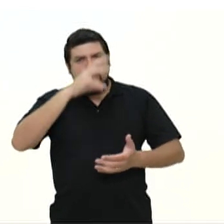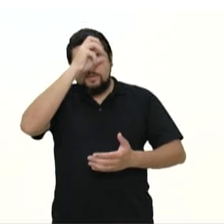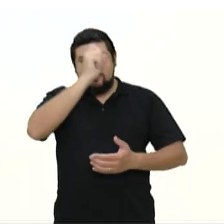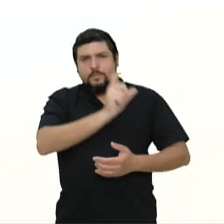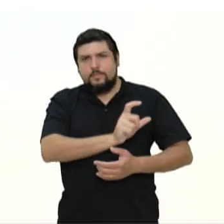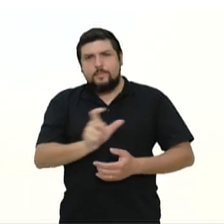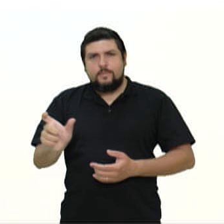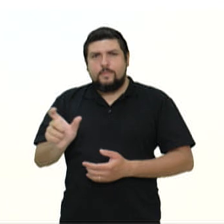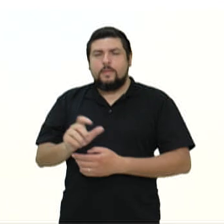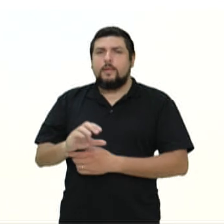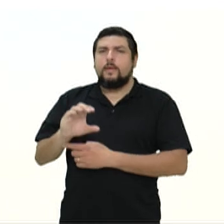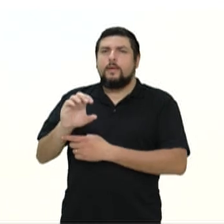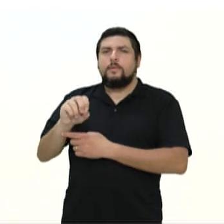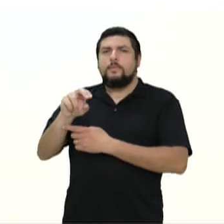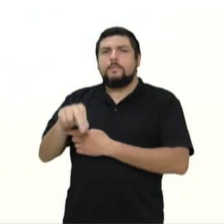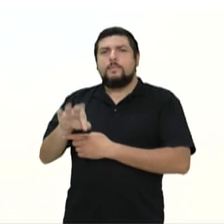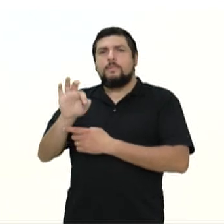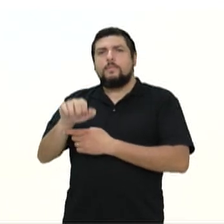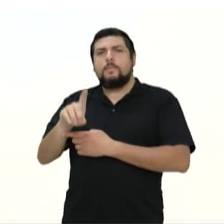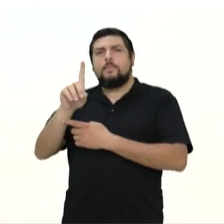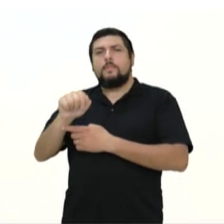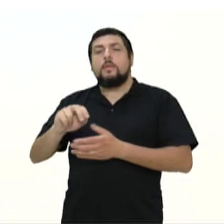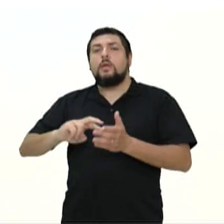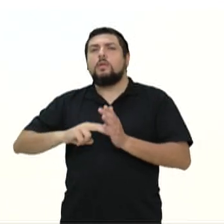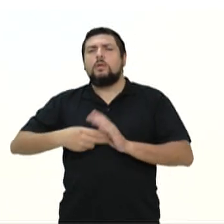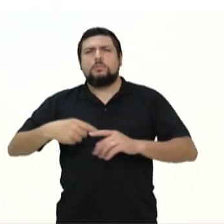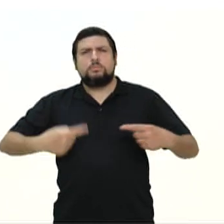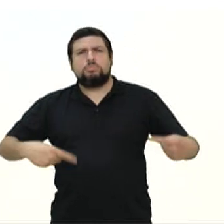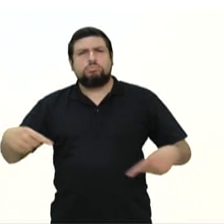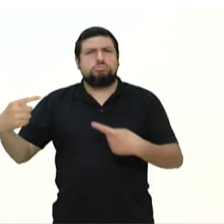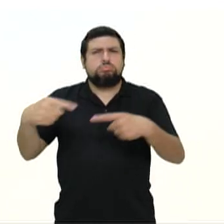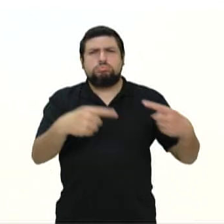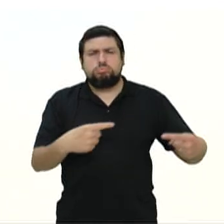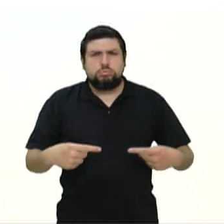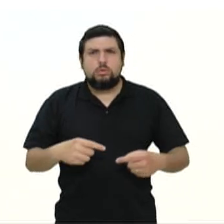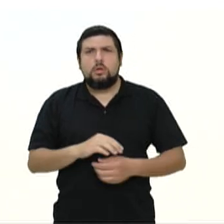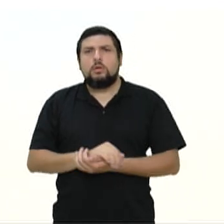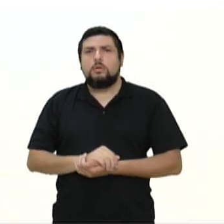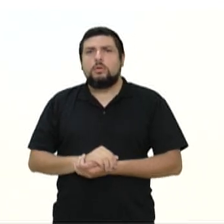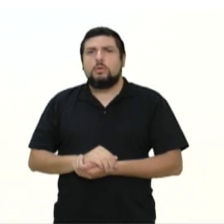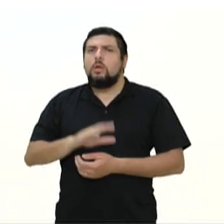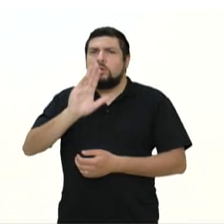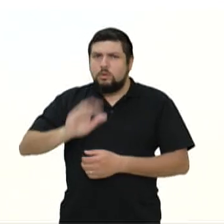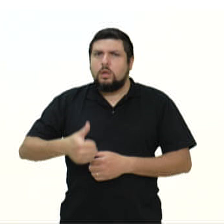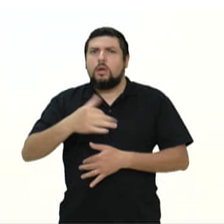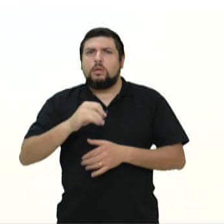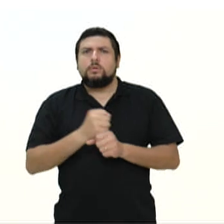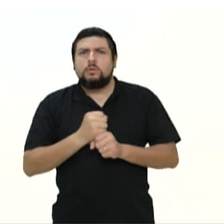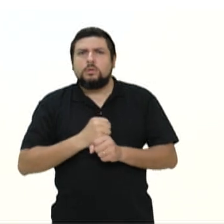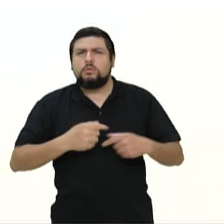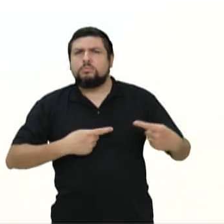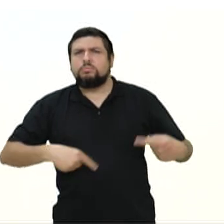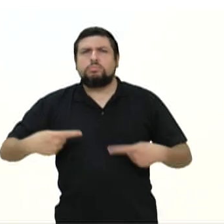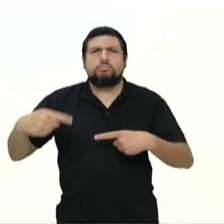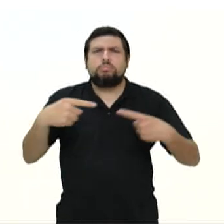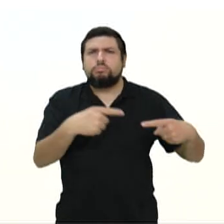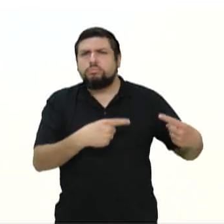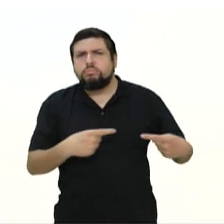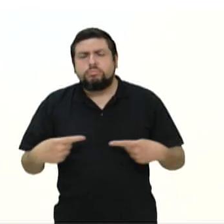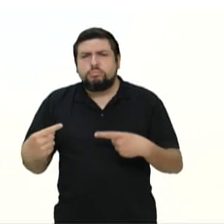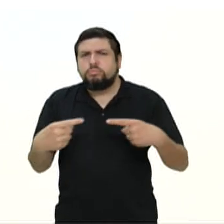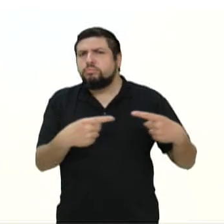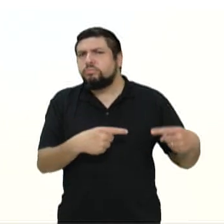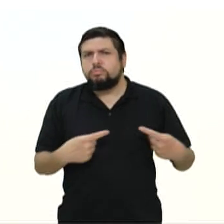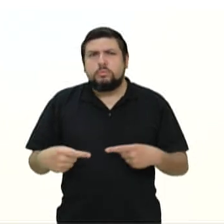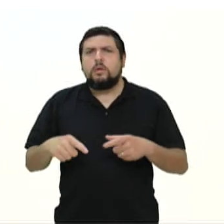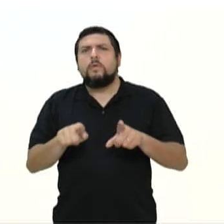Então, contenda significa discussão, debate. Após mais de 10 anos de discussão